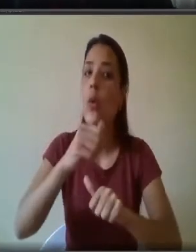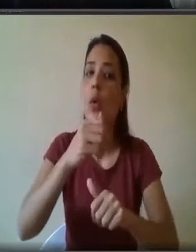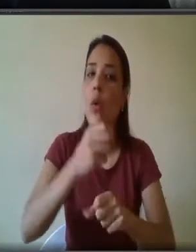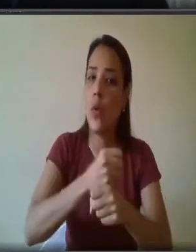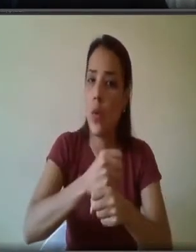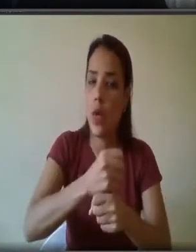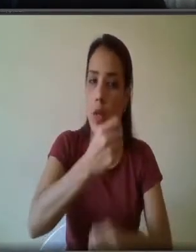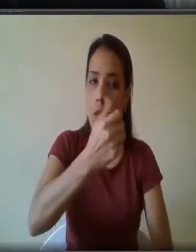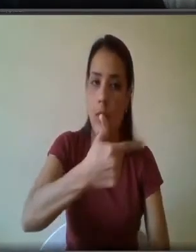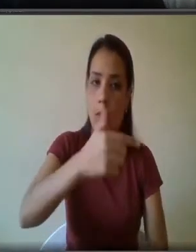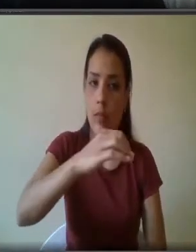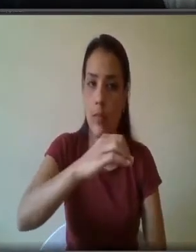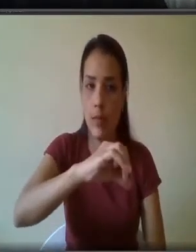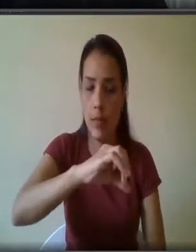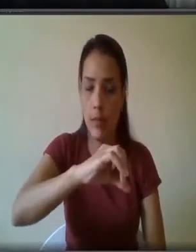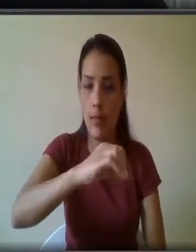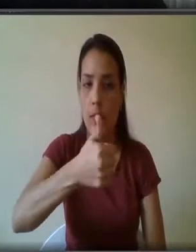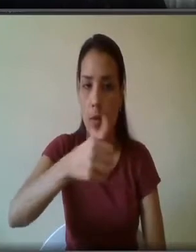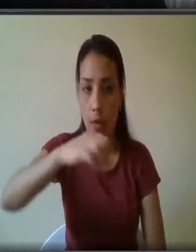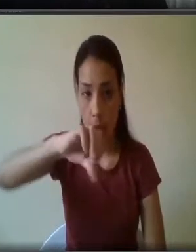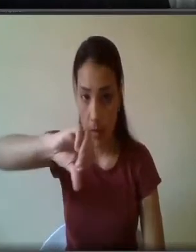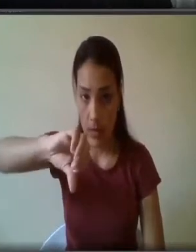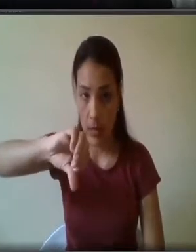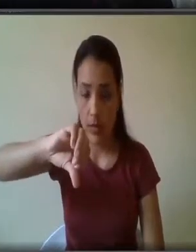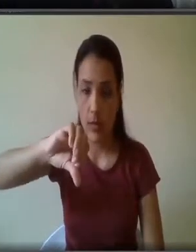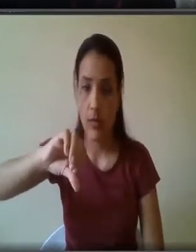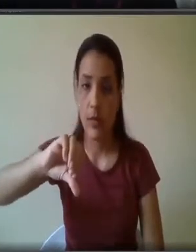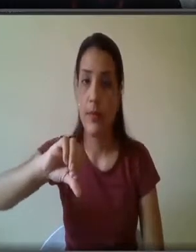pouco a dinâmica de como é que ia trabalhar isso.